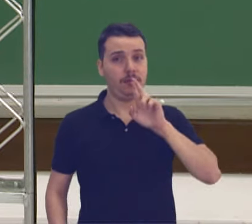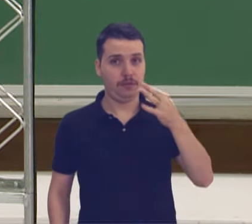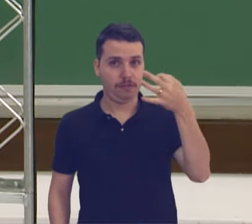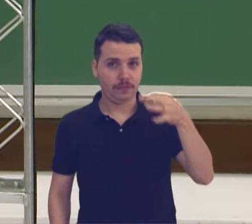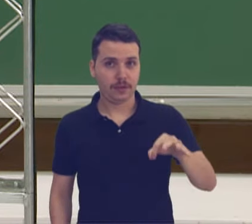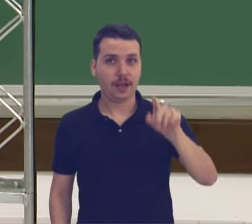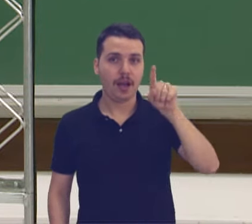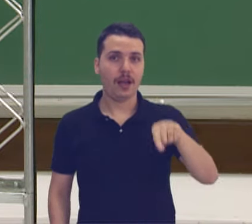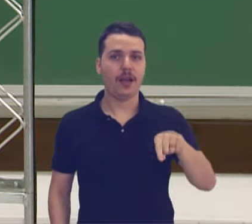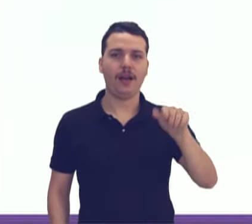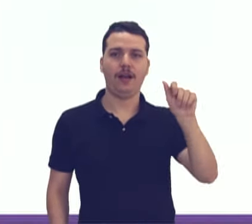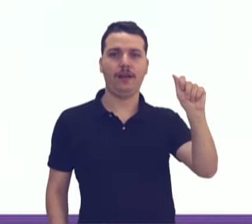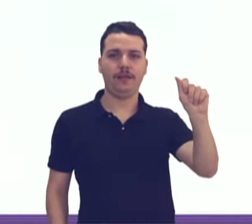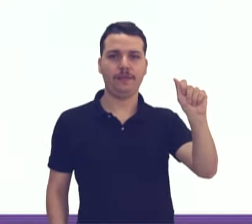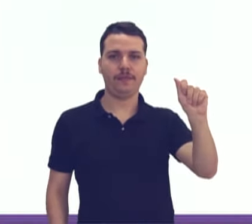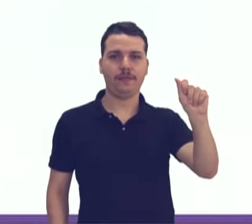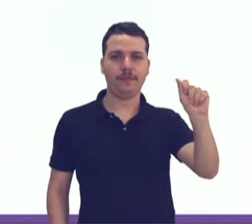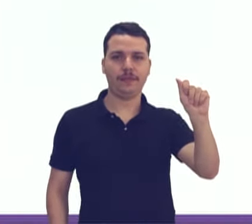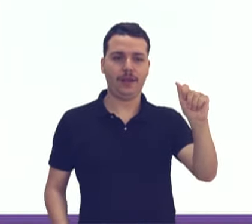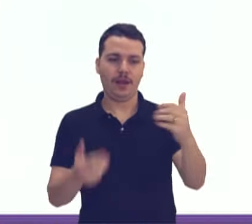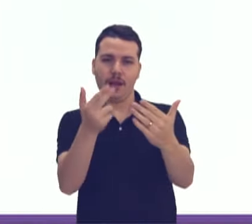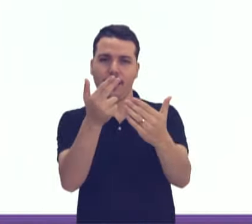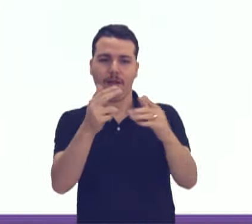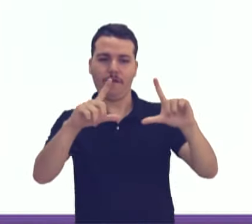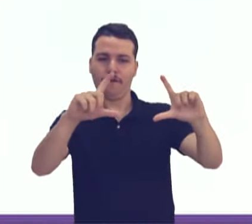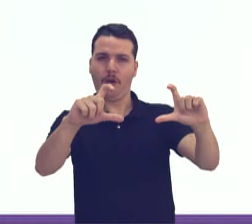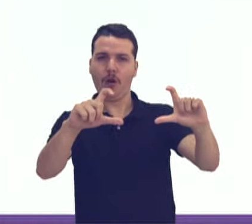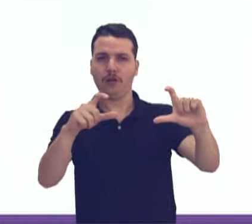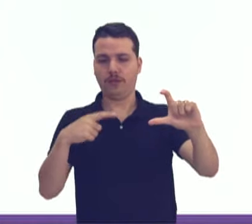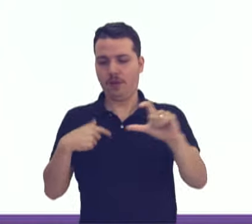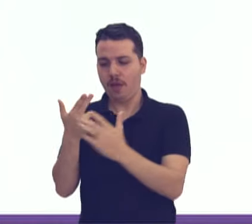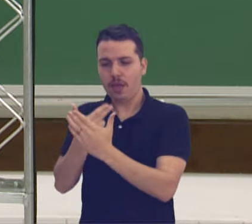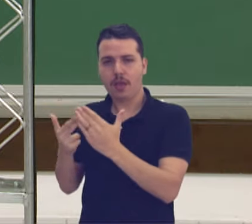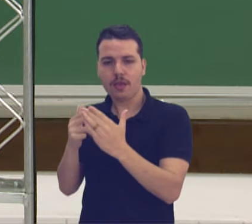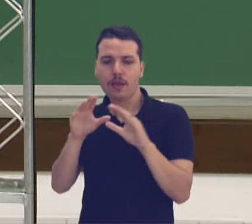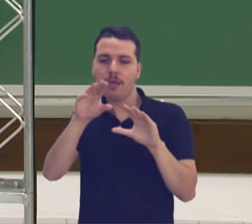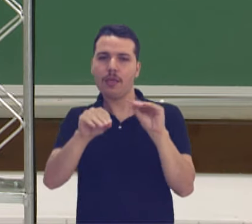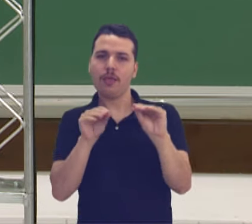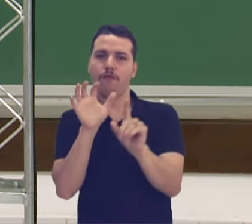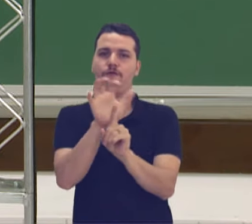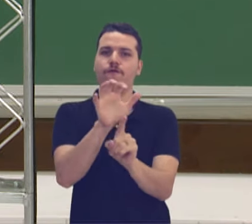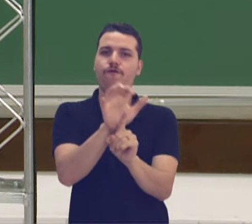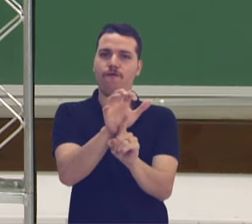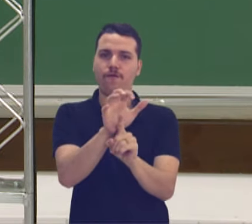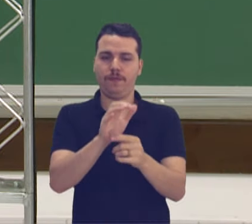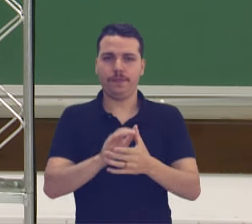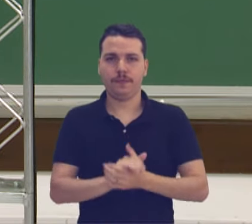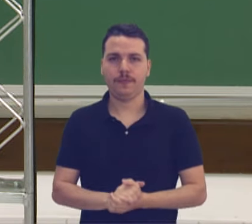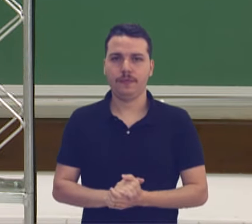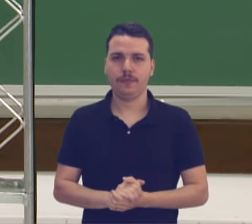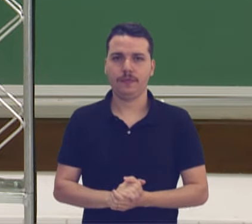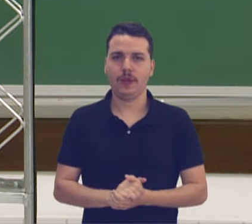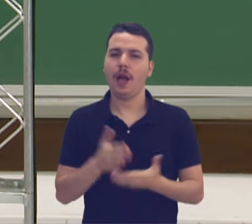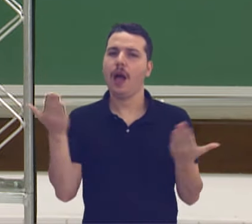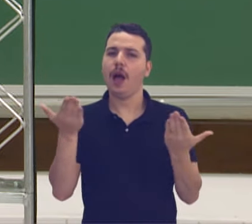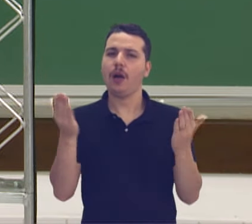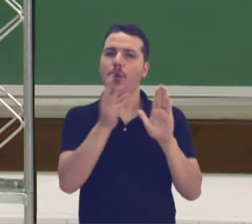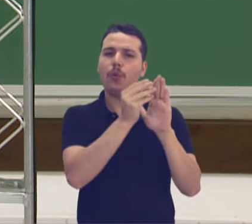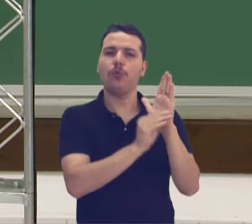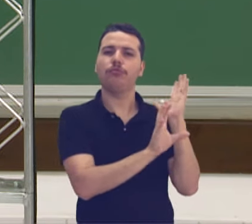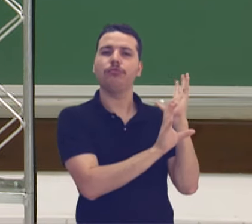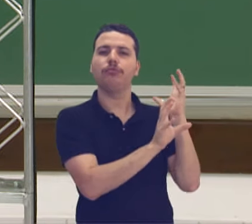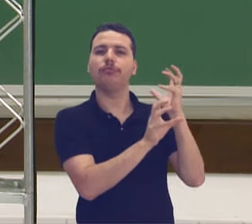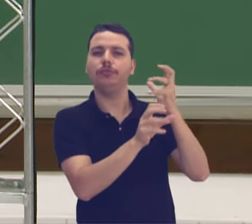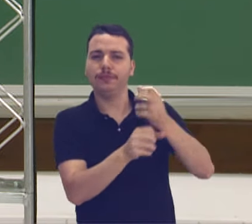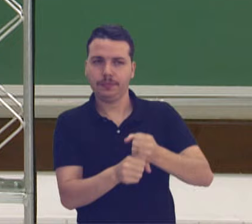a correta a interferências com desenhos em fotografias e vamos revisar então agora dos